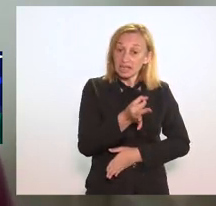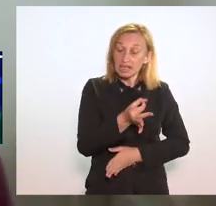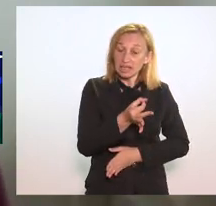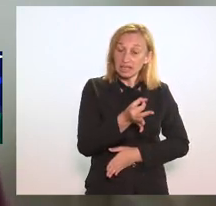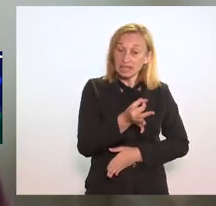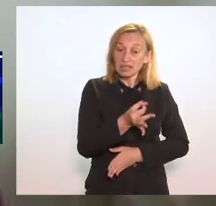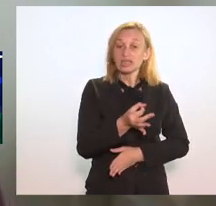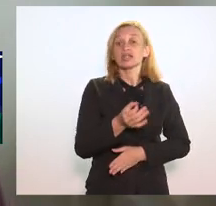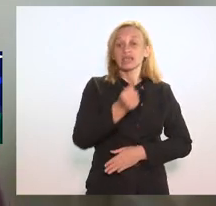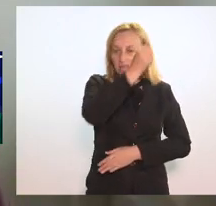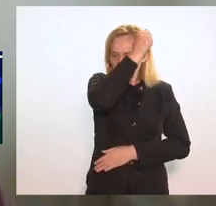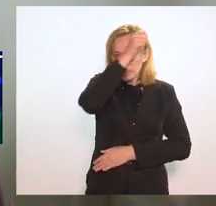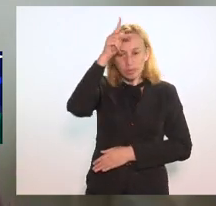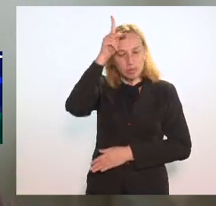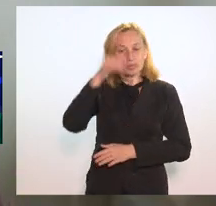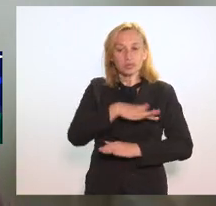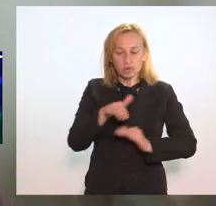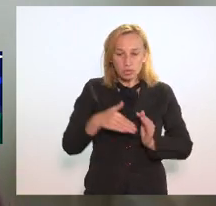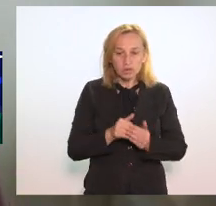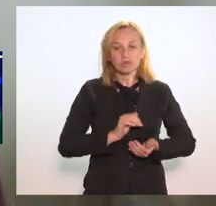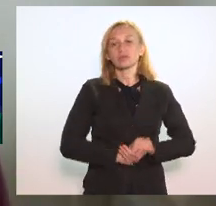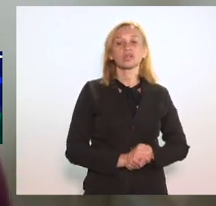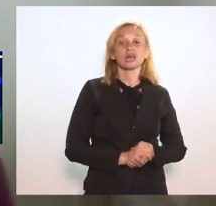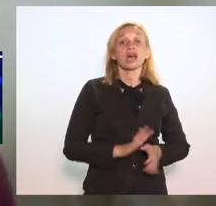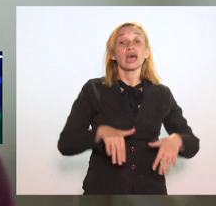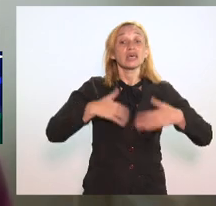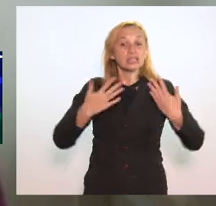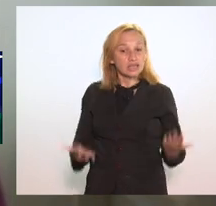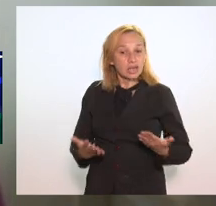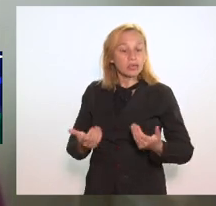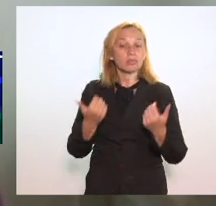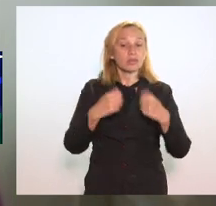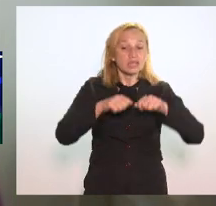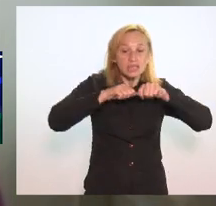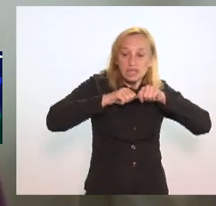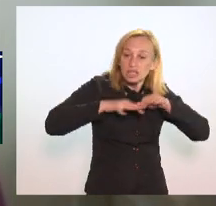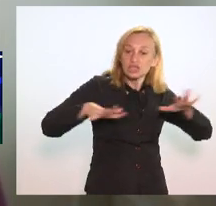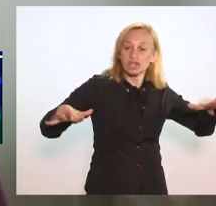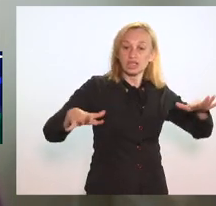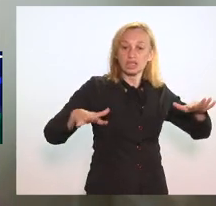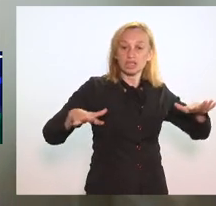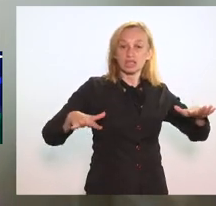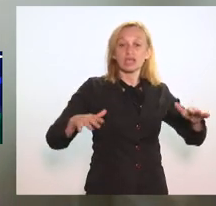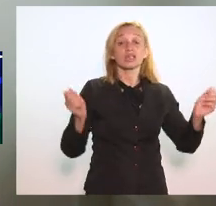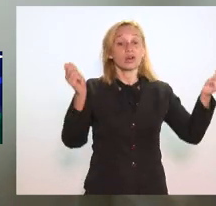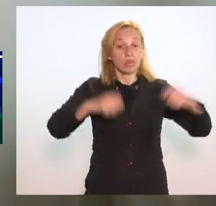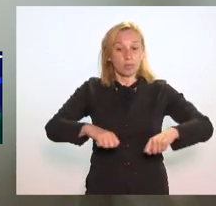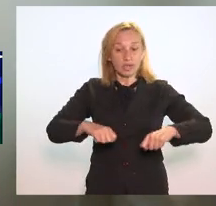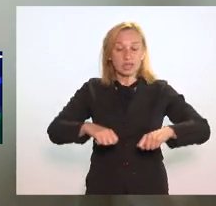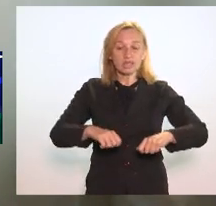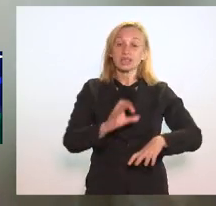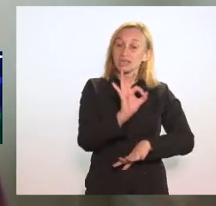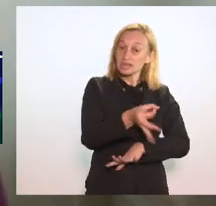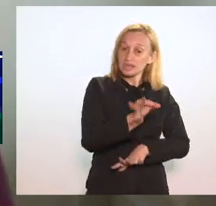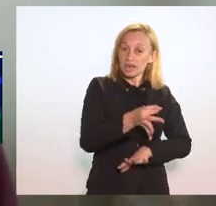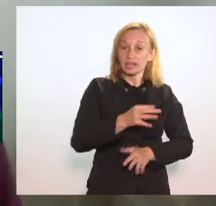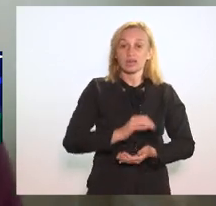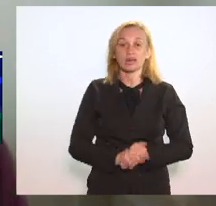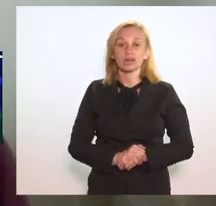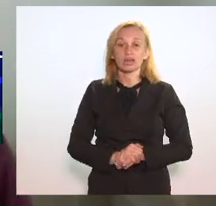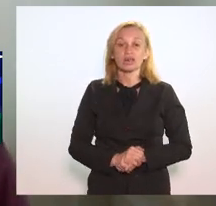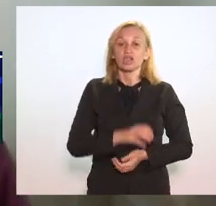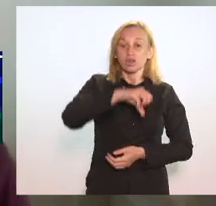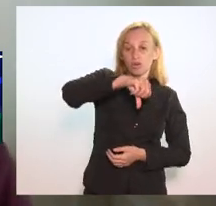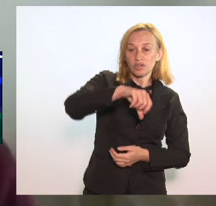das prefeituras E isso tem que ser estendido esta competência e